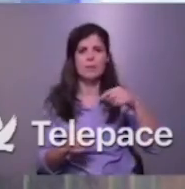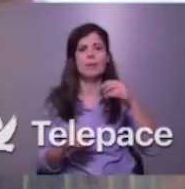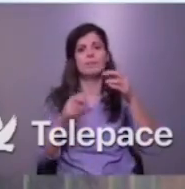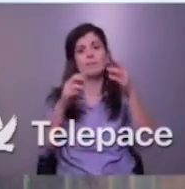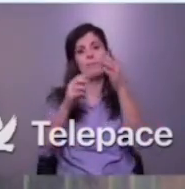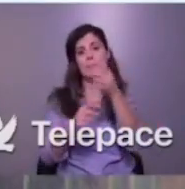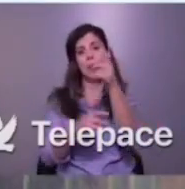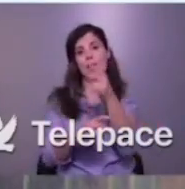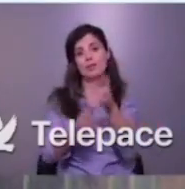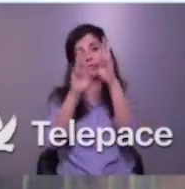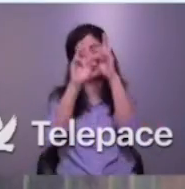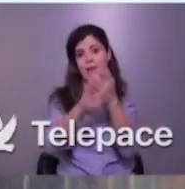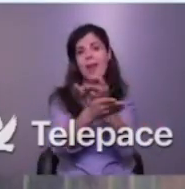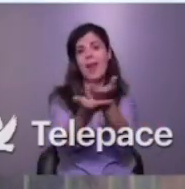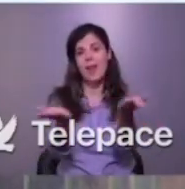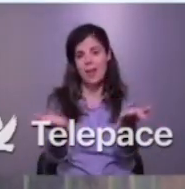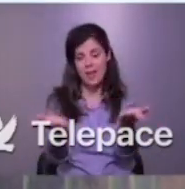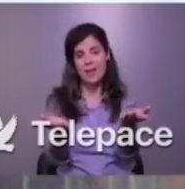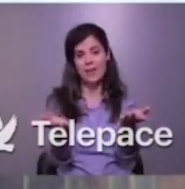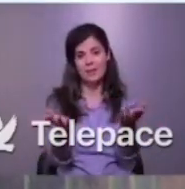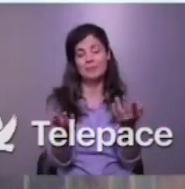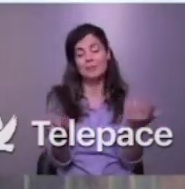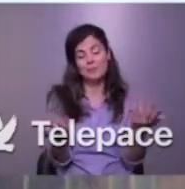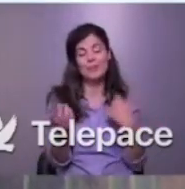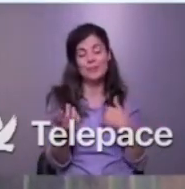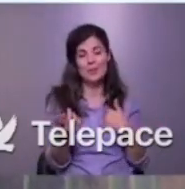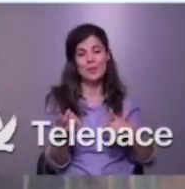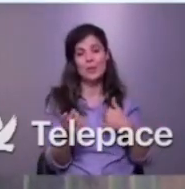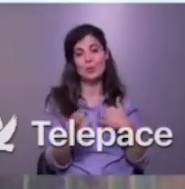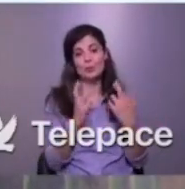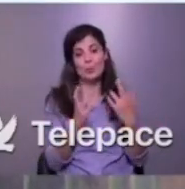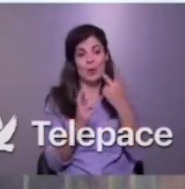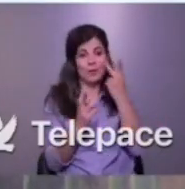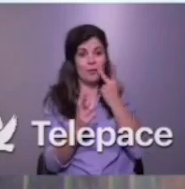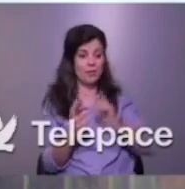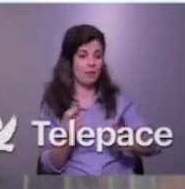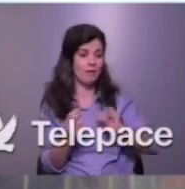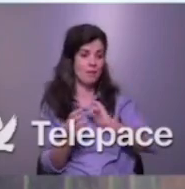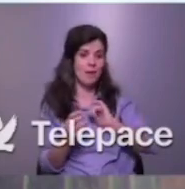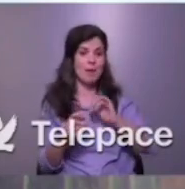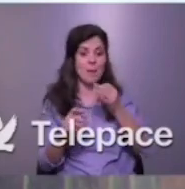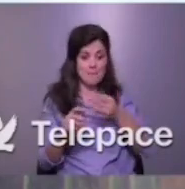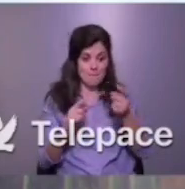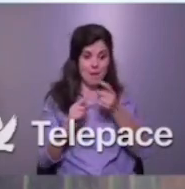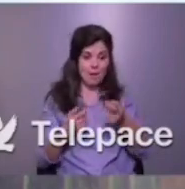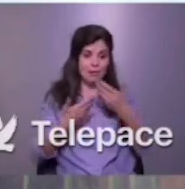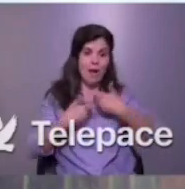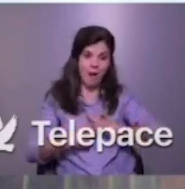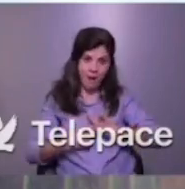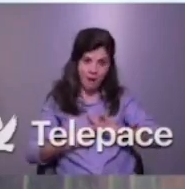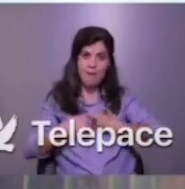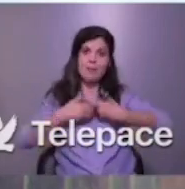a paz esteja convosco. Que a nossa vida seja levar e construir esta paz.